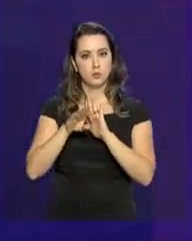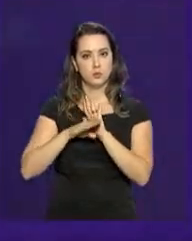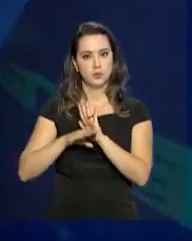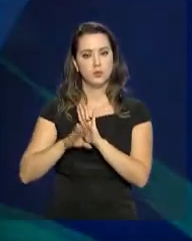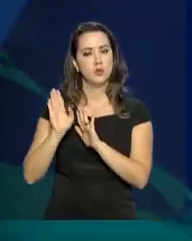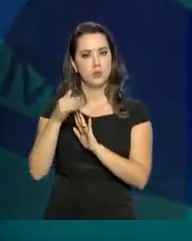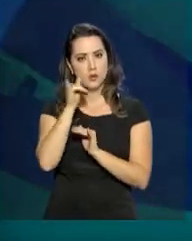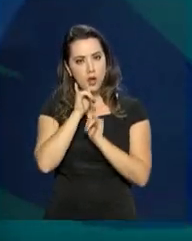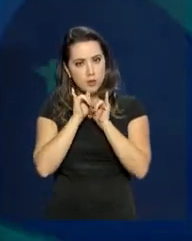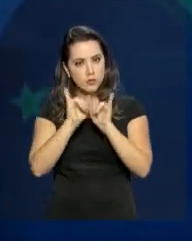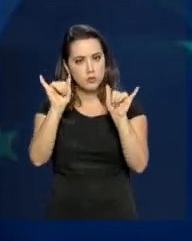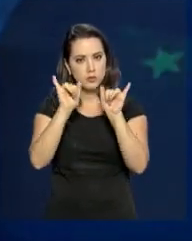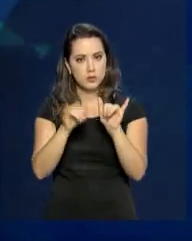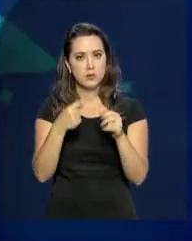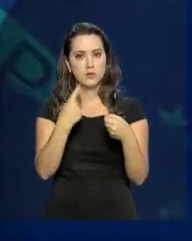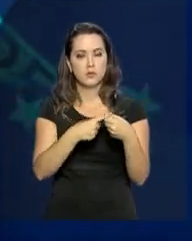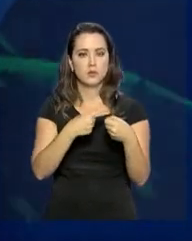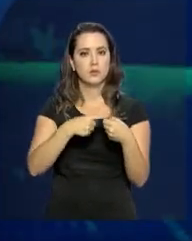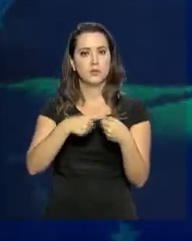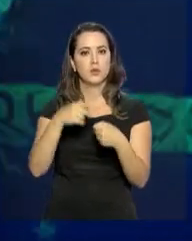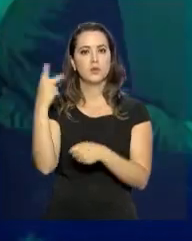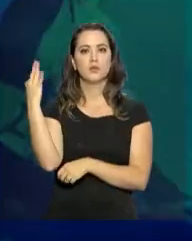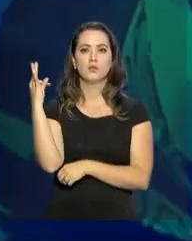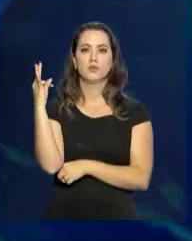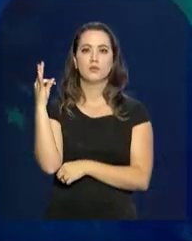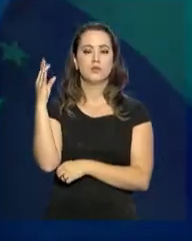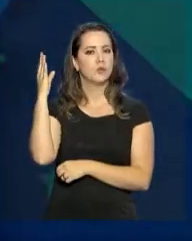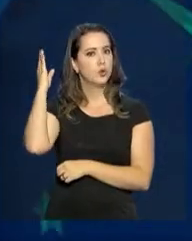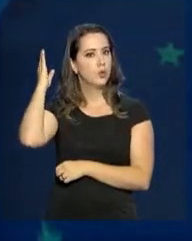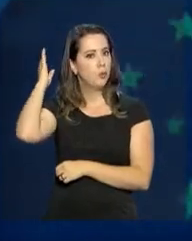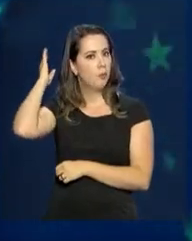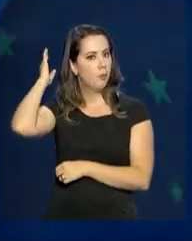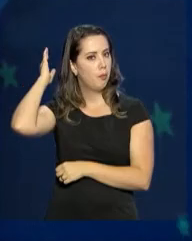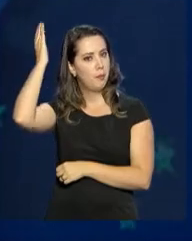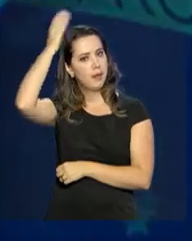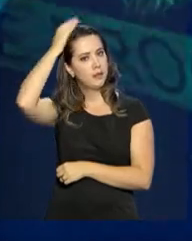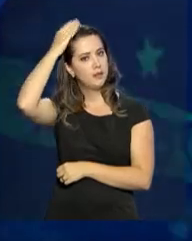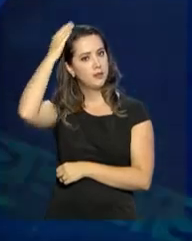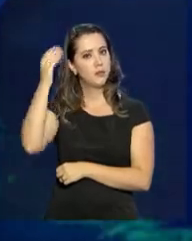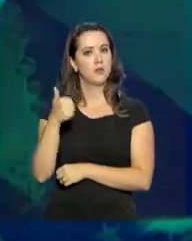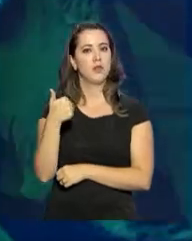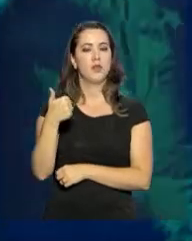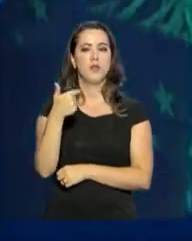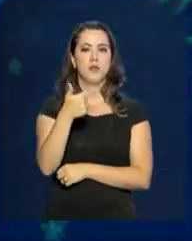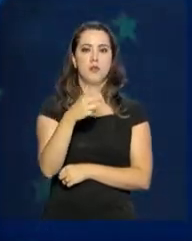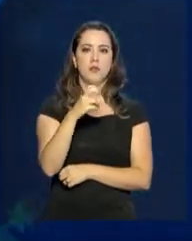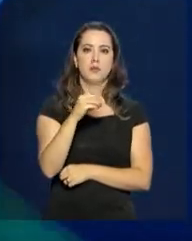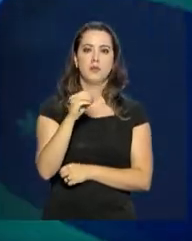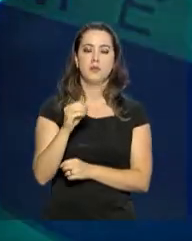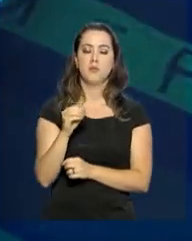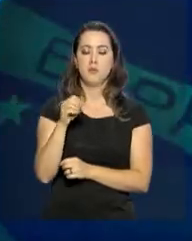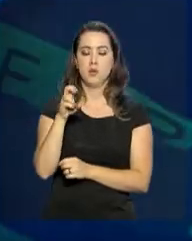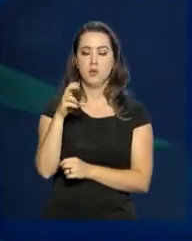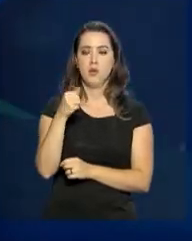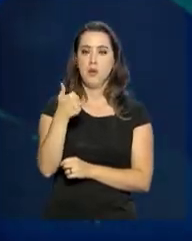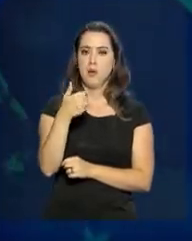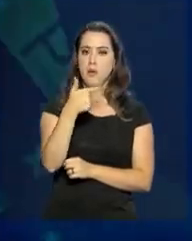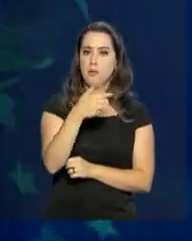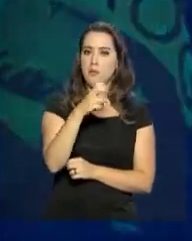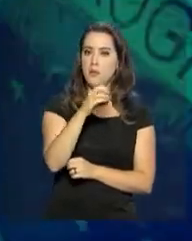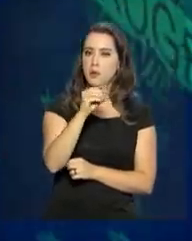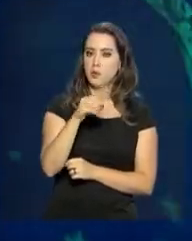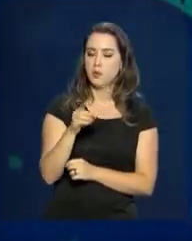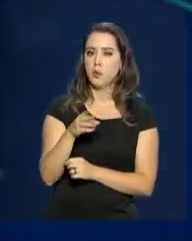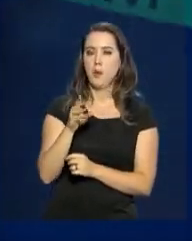projetos como que já funciona na cidade de palmas no paraná localizada 1.250 metros de altitude acima do nível